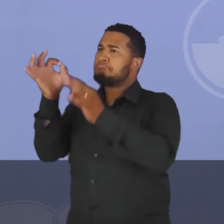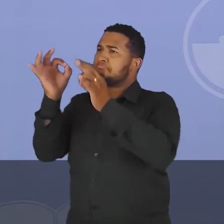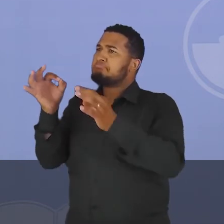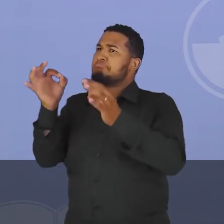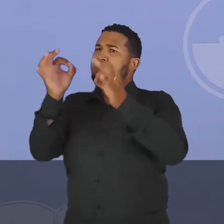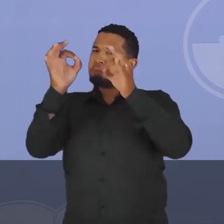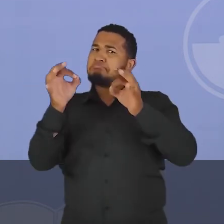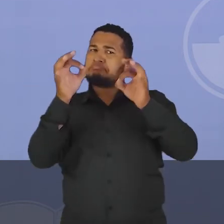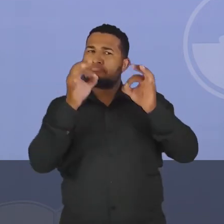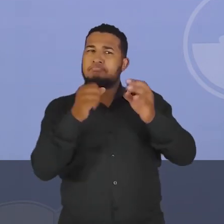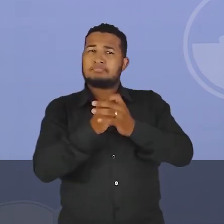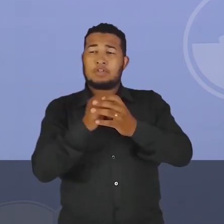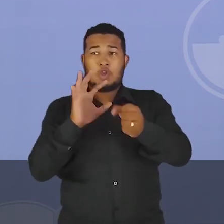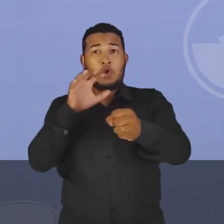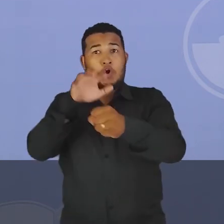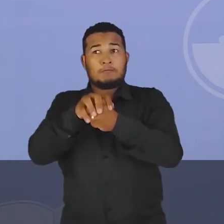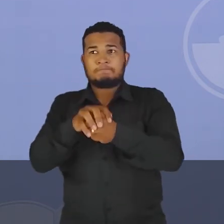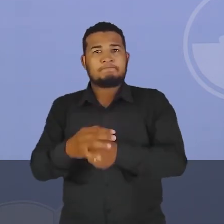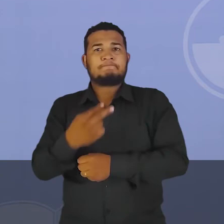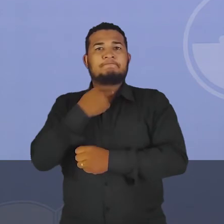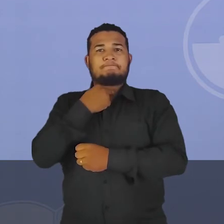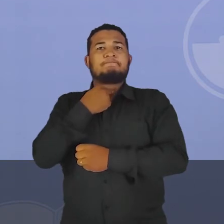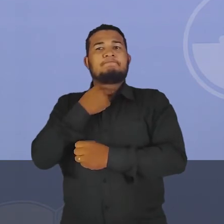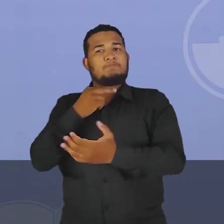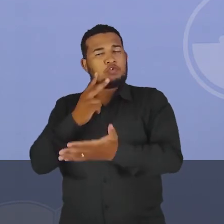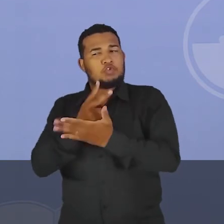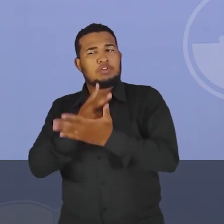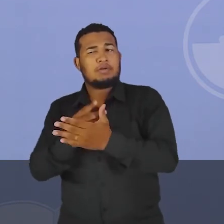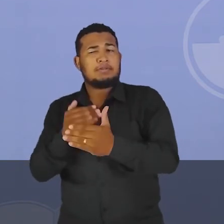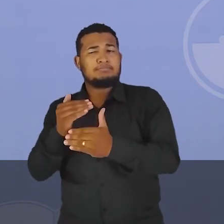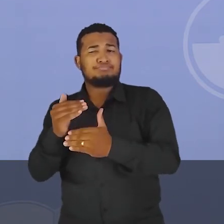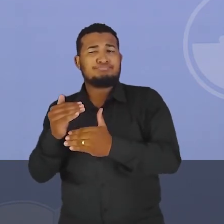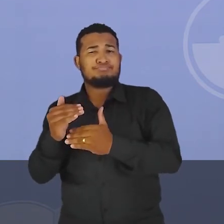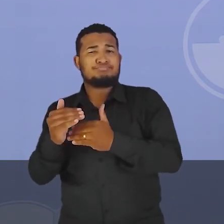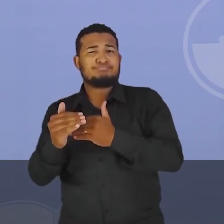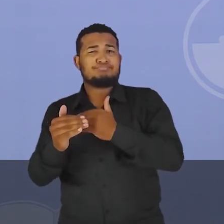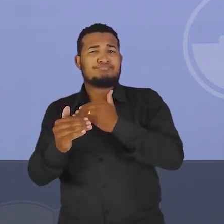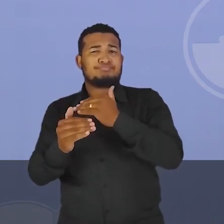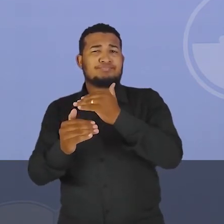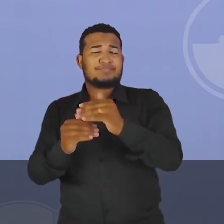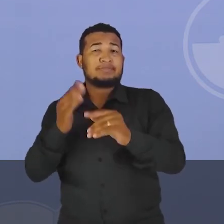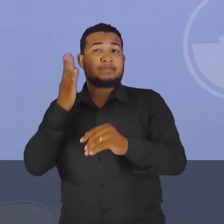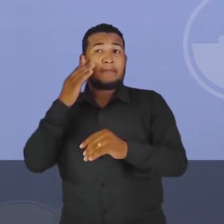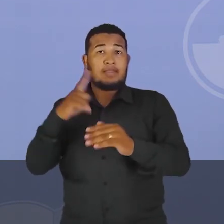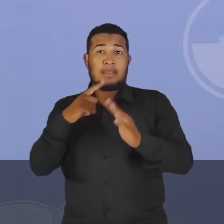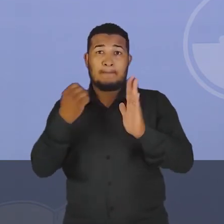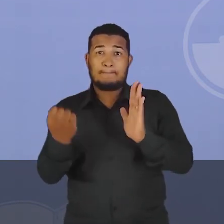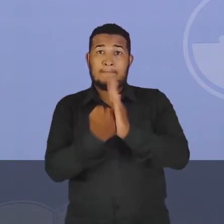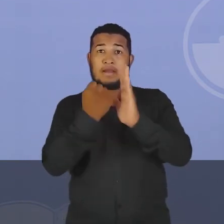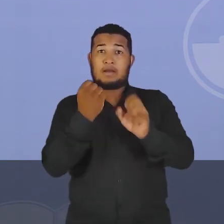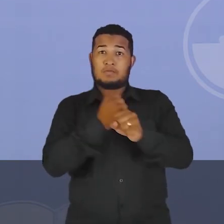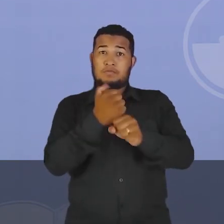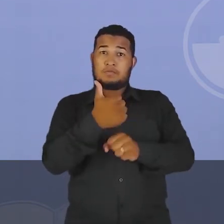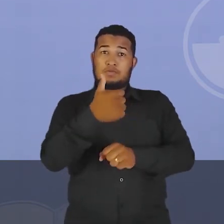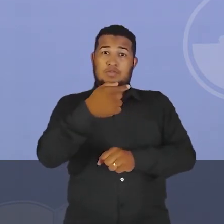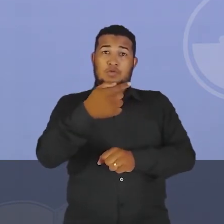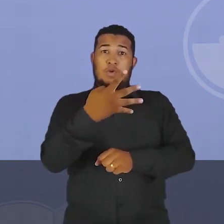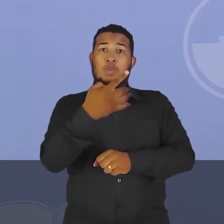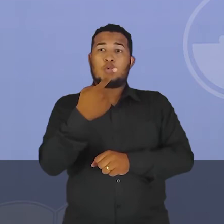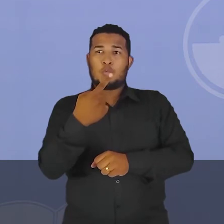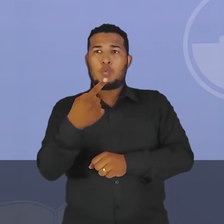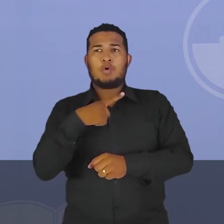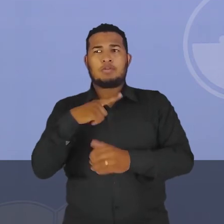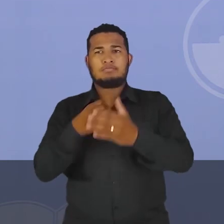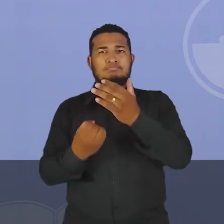A colonização, então, nesse contexto, ela continua sem muitos progressos, embora a gente tenha uma marca aí que é 1741, que foi criada com marca